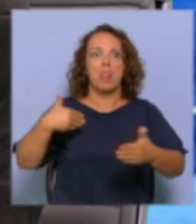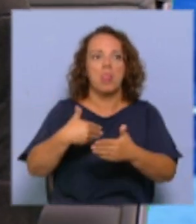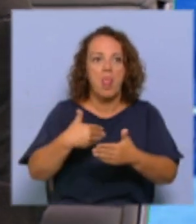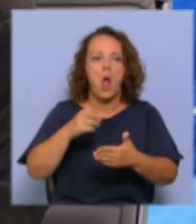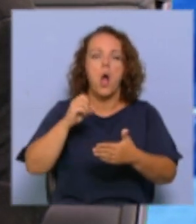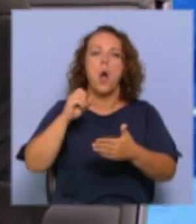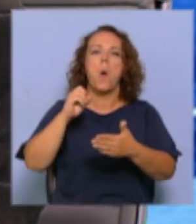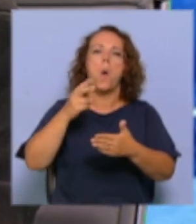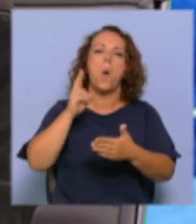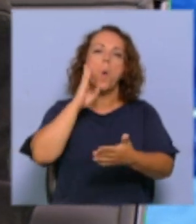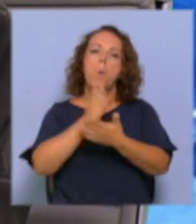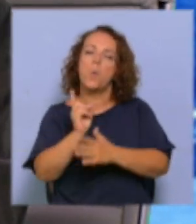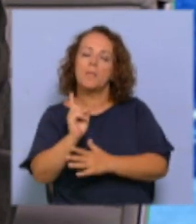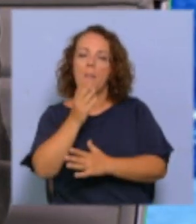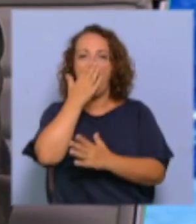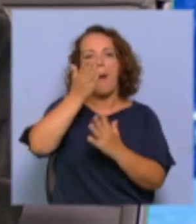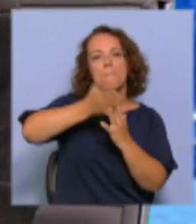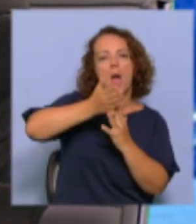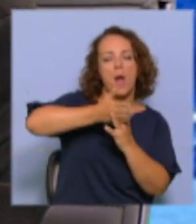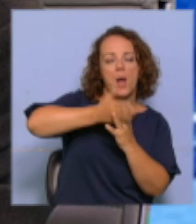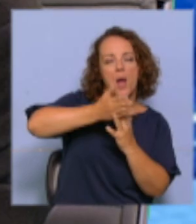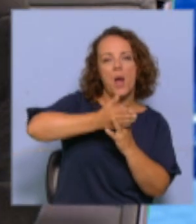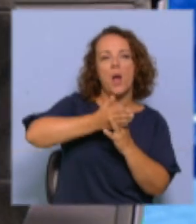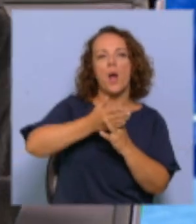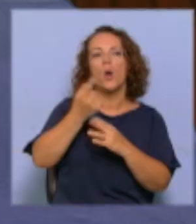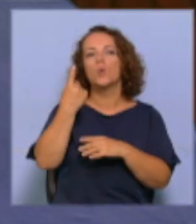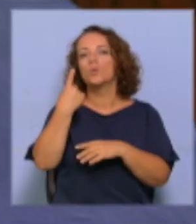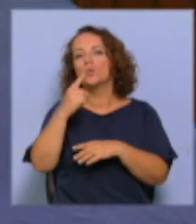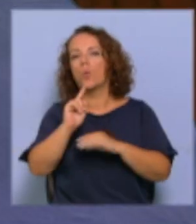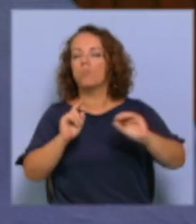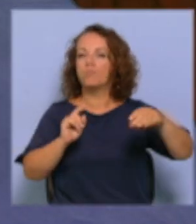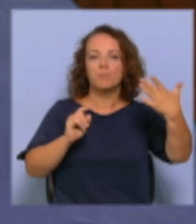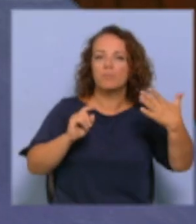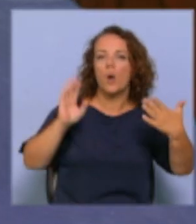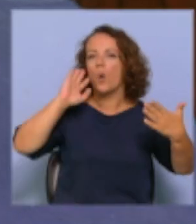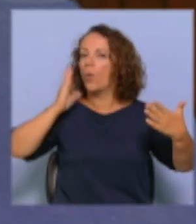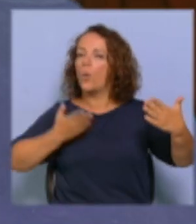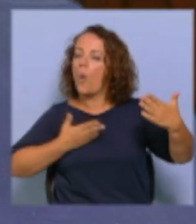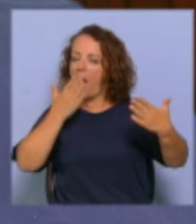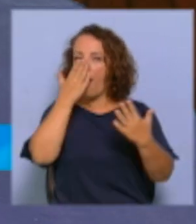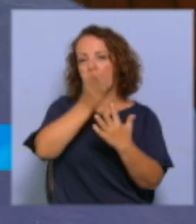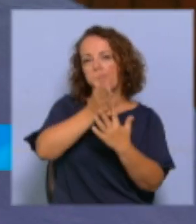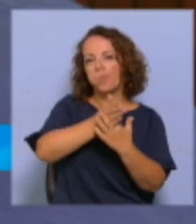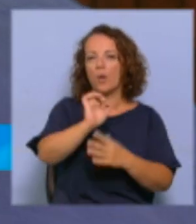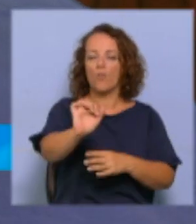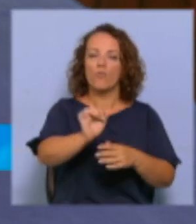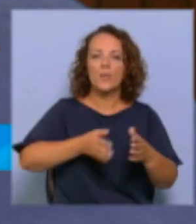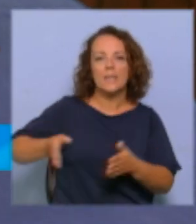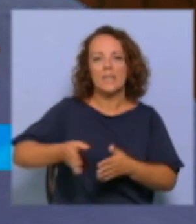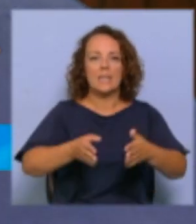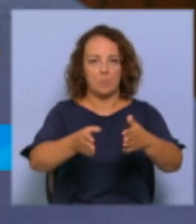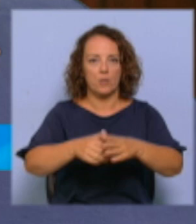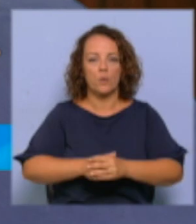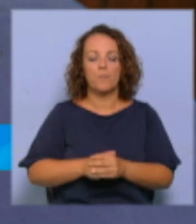sexta, talvez, não é nas laudes, não é na tércia, mas pode ser na hora sexta do seu percurso, e ele